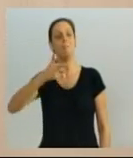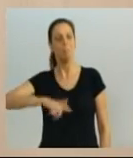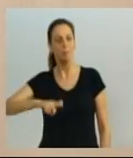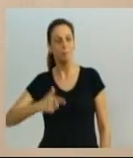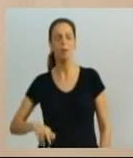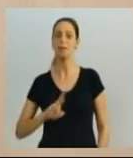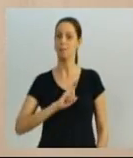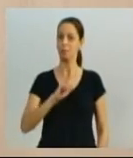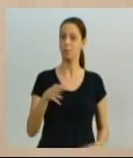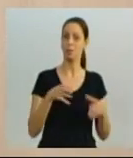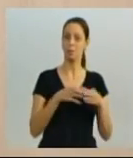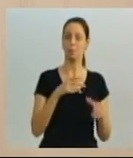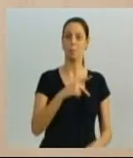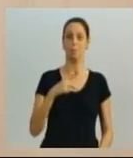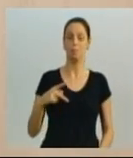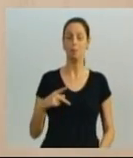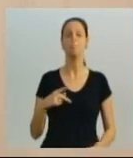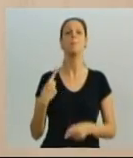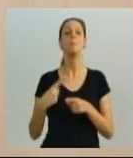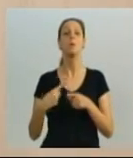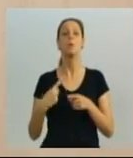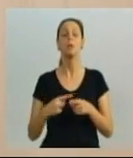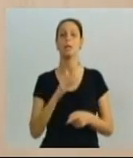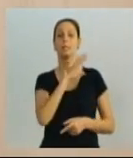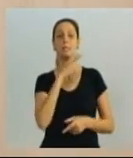Vereadores, na licença do vereador